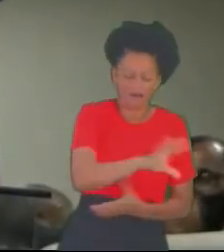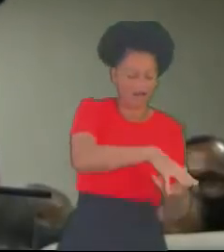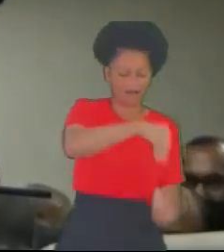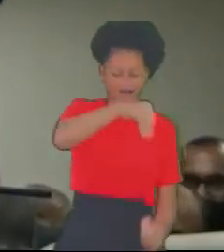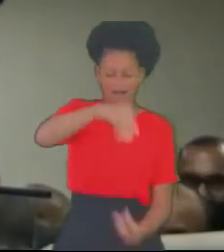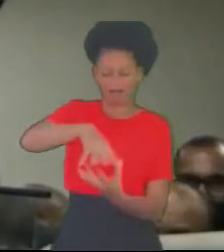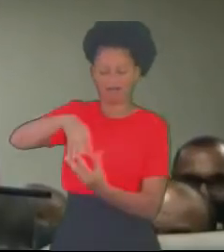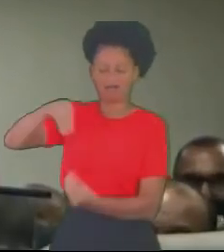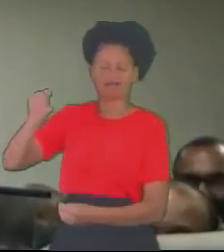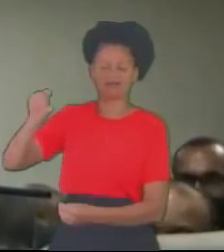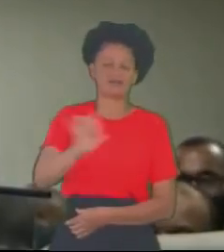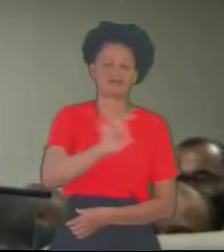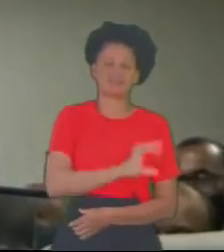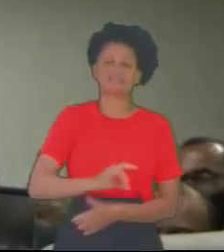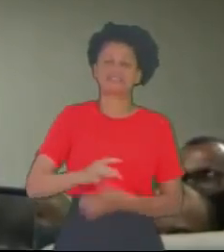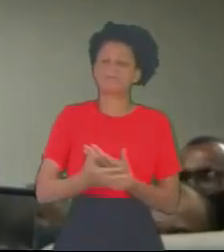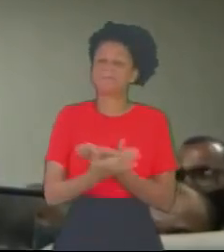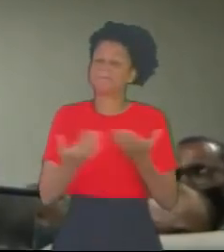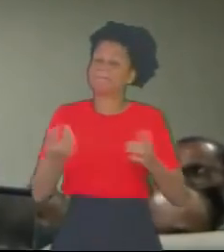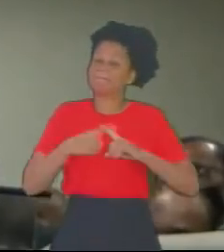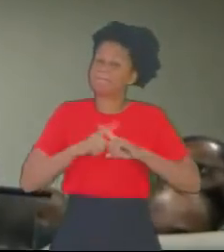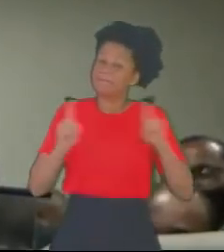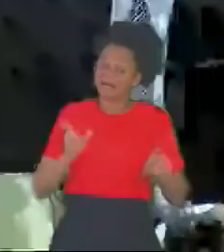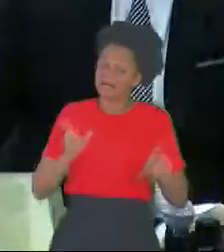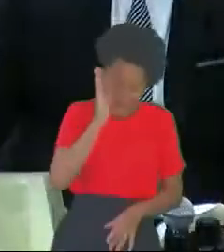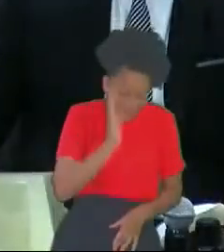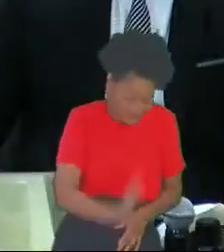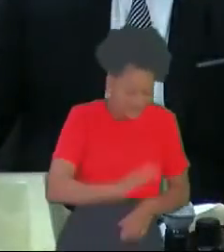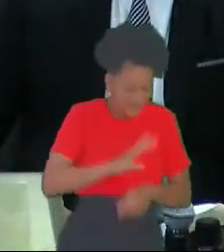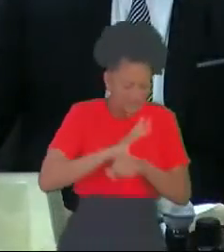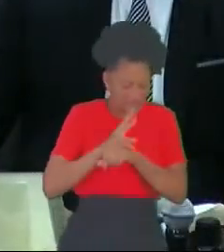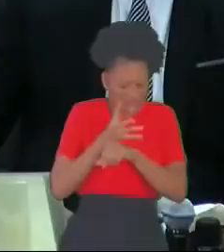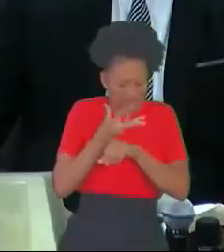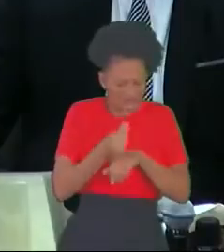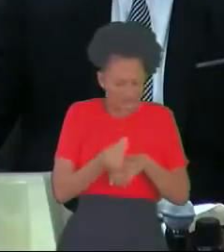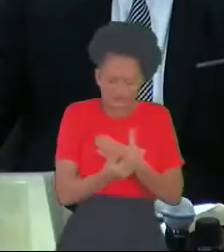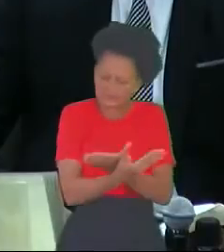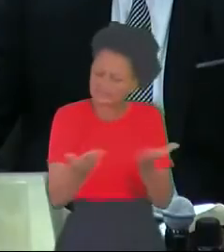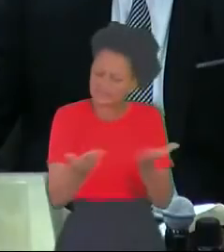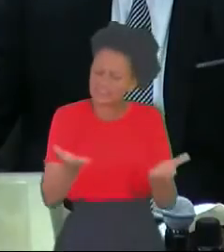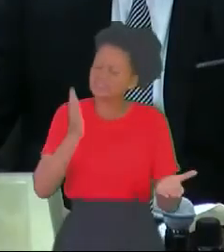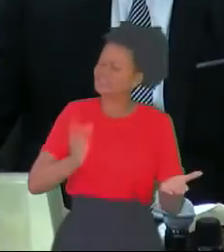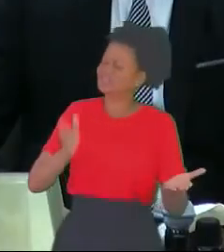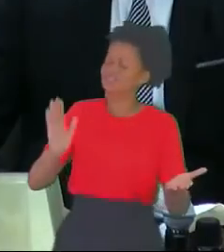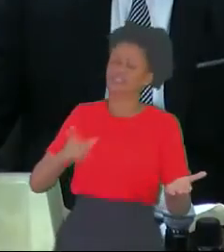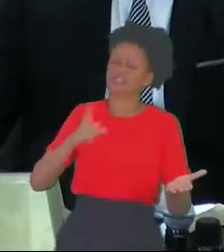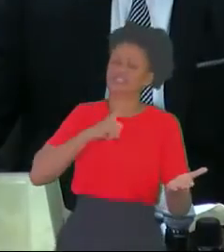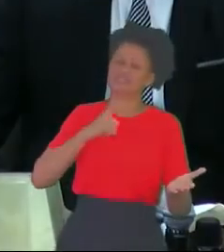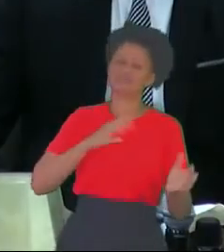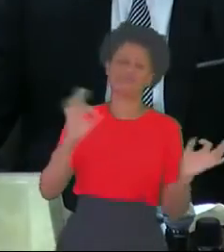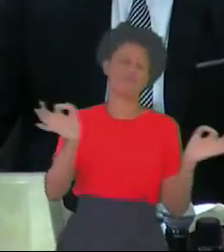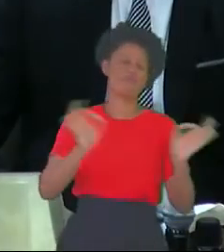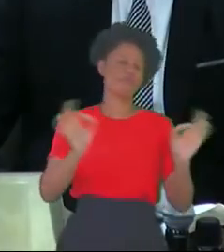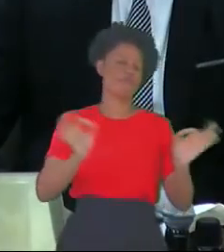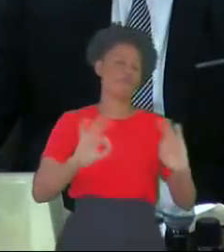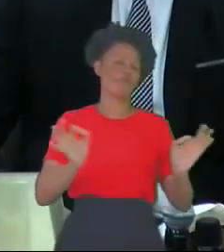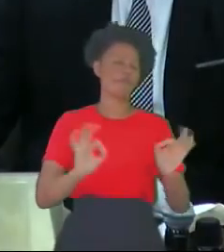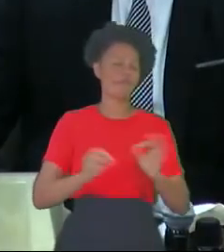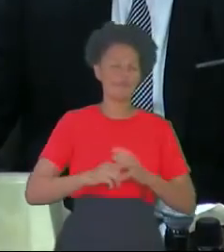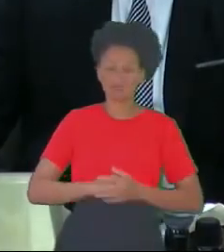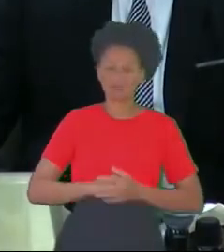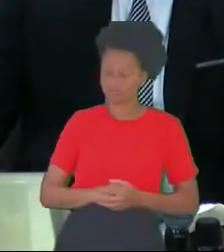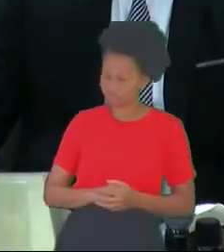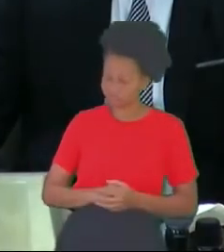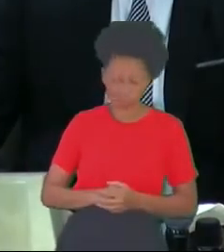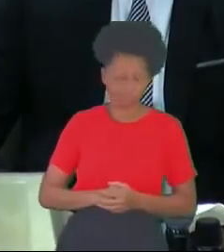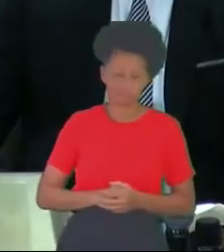amados irmãos? Temor. Mas já na igreja do final do primeiro século, já tinha gente dizendo: tem nada não.